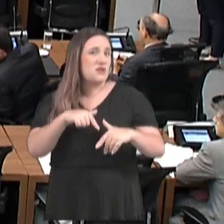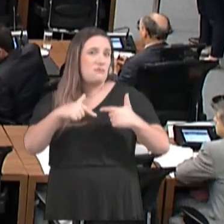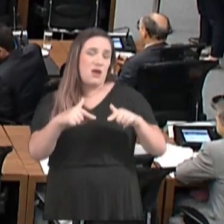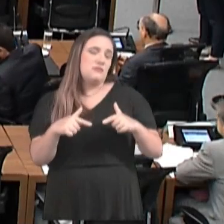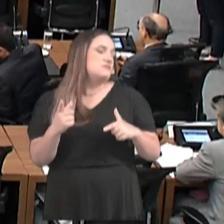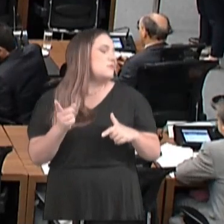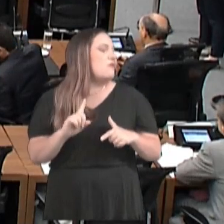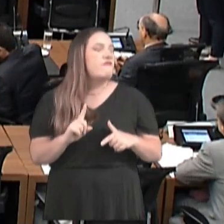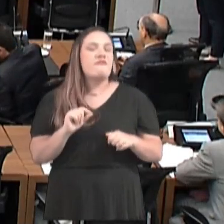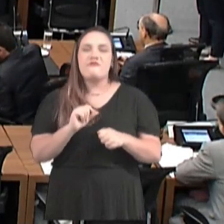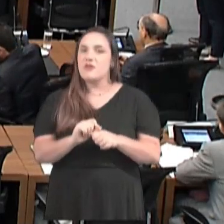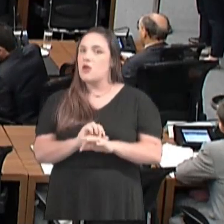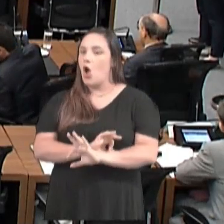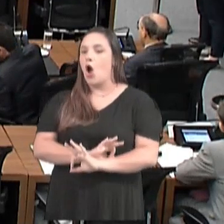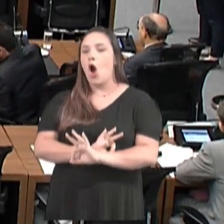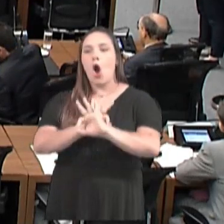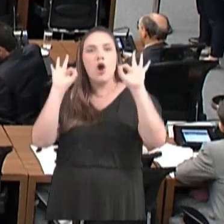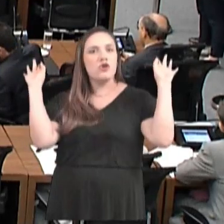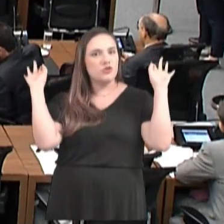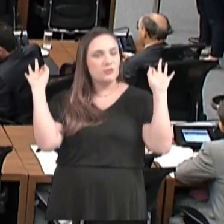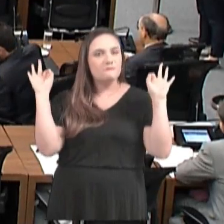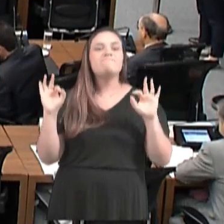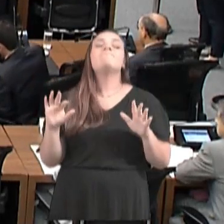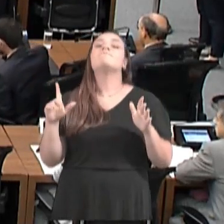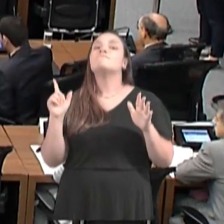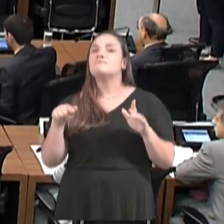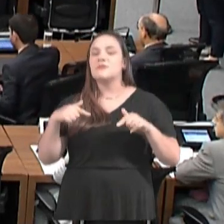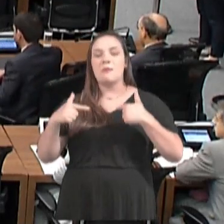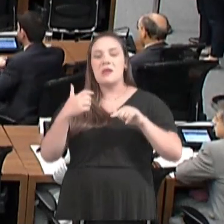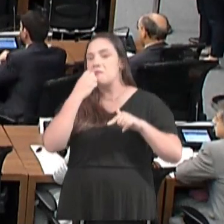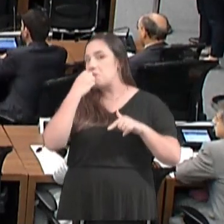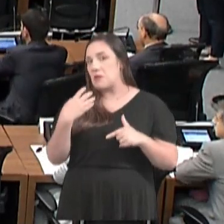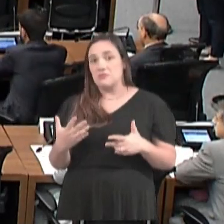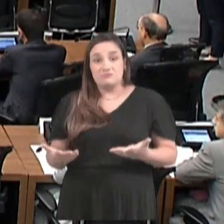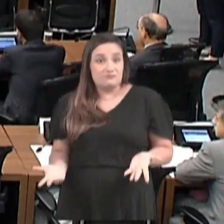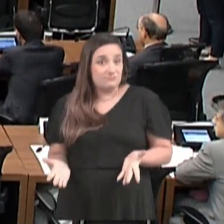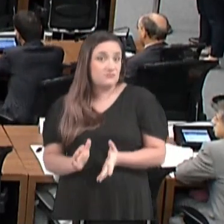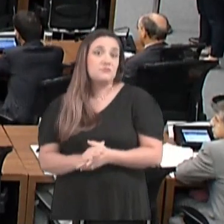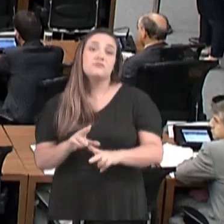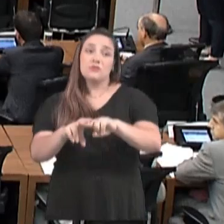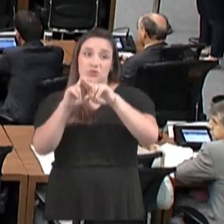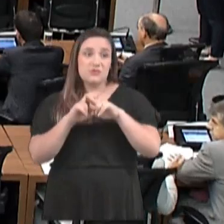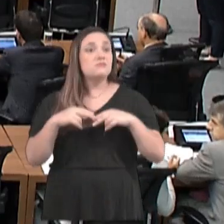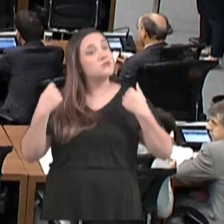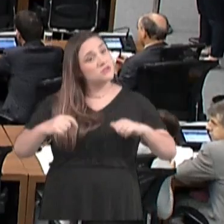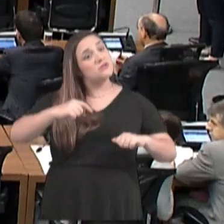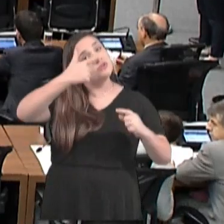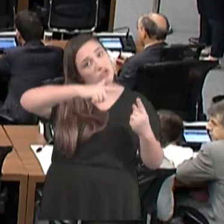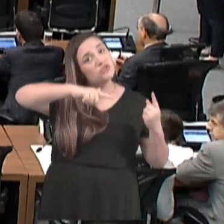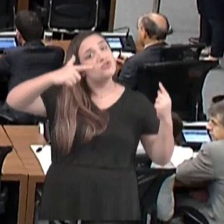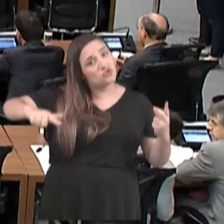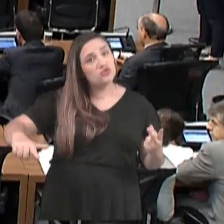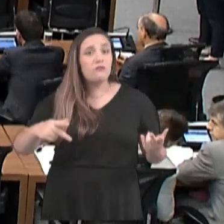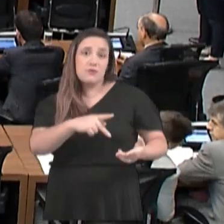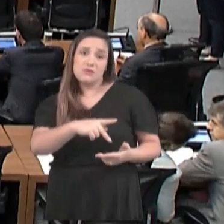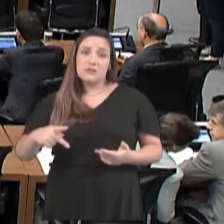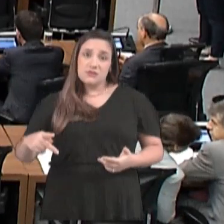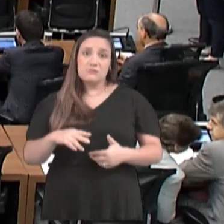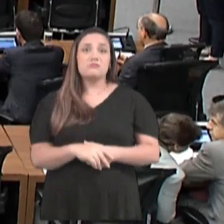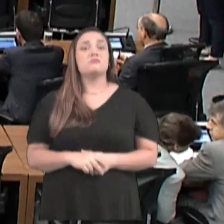contrário, está fazendo um mandato exemplar, está trabalhando super bem e, portanto, deve ser